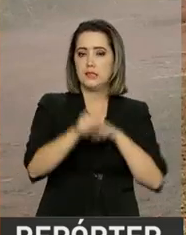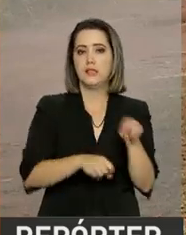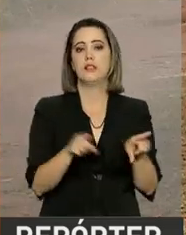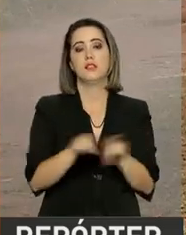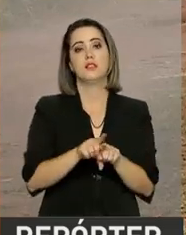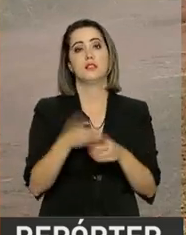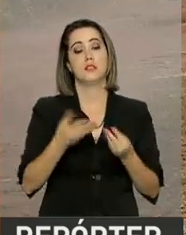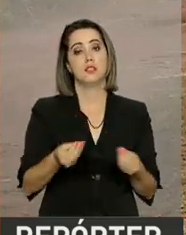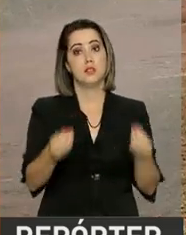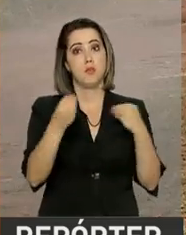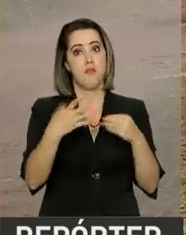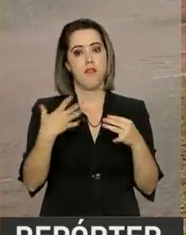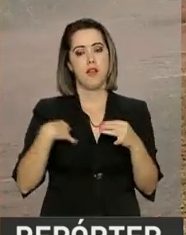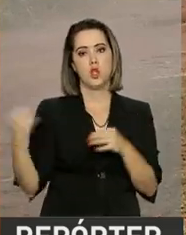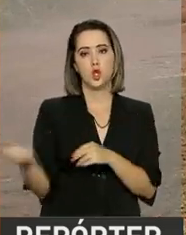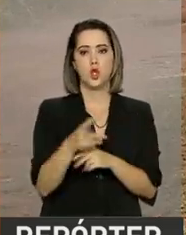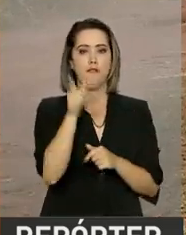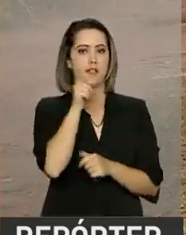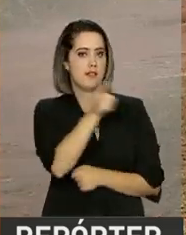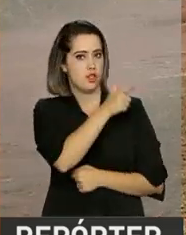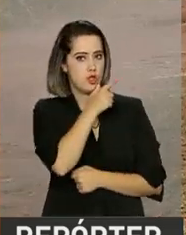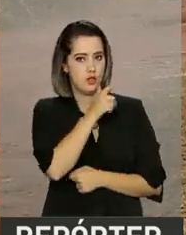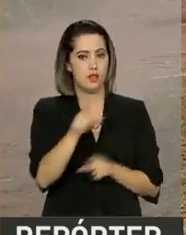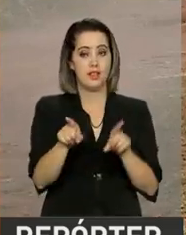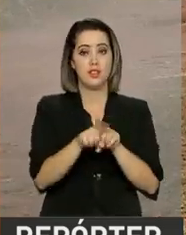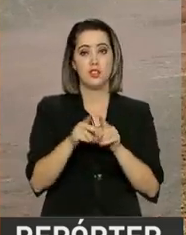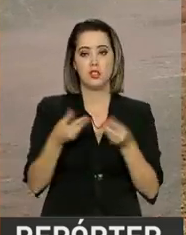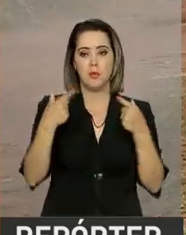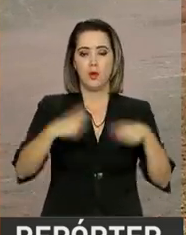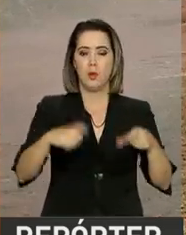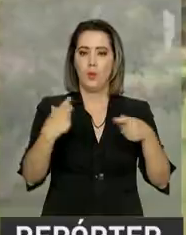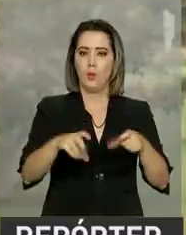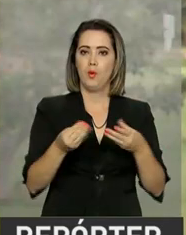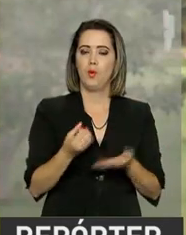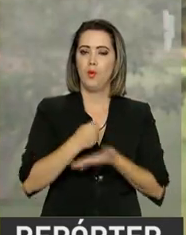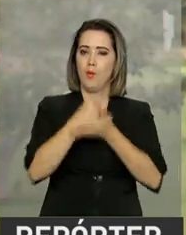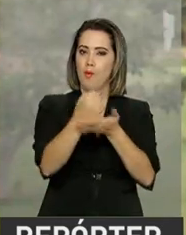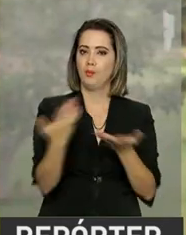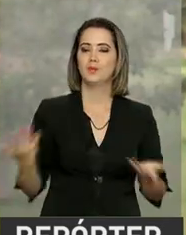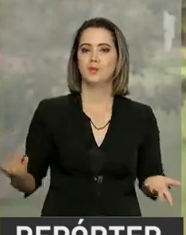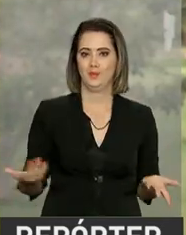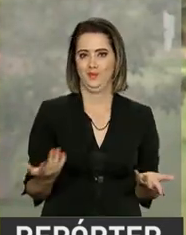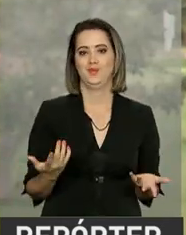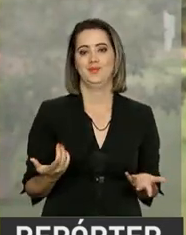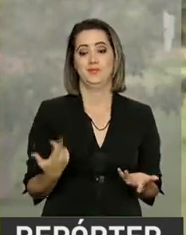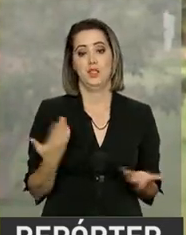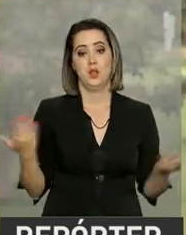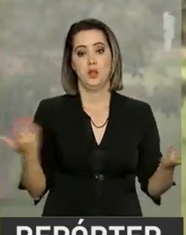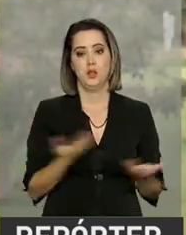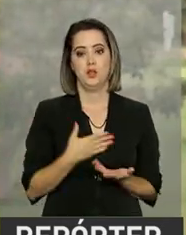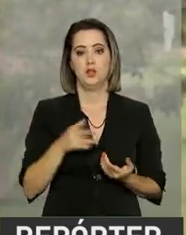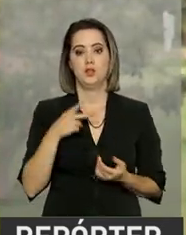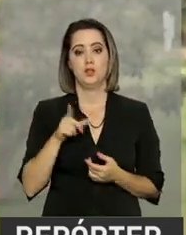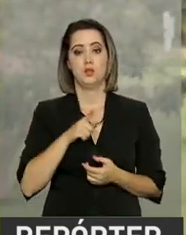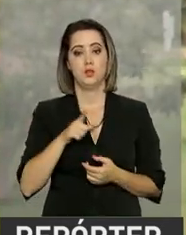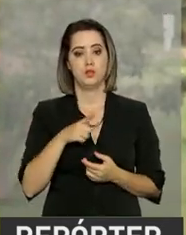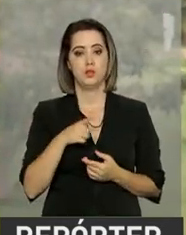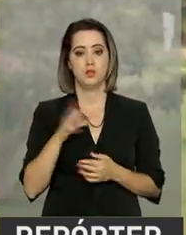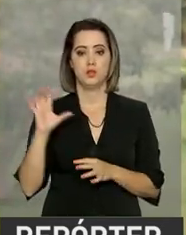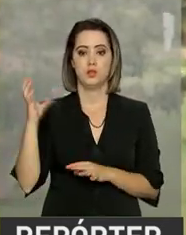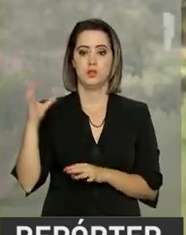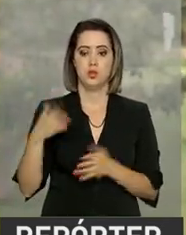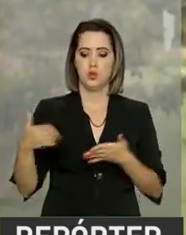o parque vai ganhar novas lanchonetes e um local para exposições. Hoje nós temos a formação de umas filas emblemáticas aqui